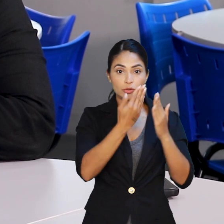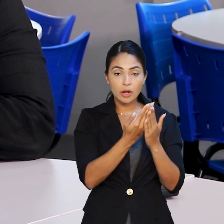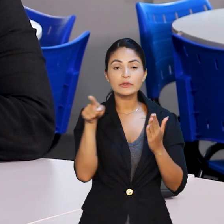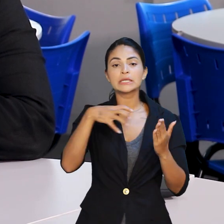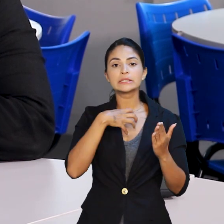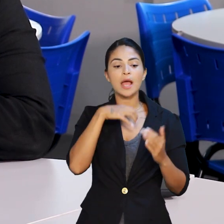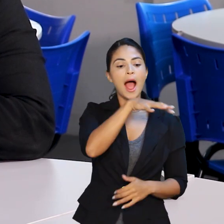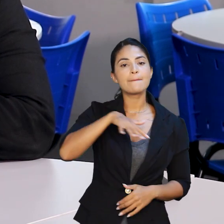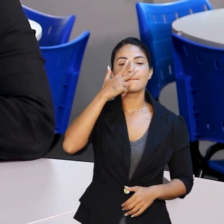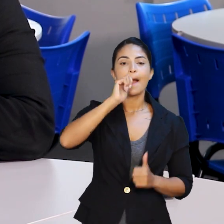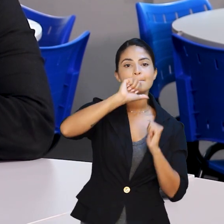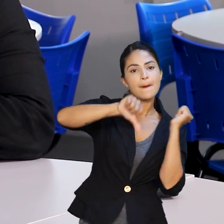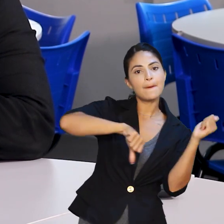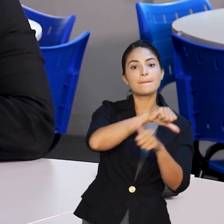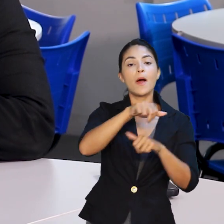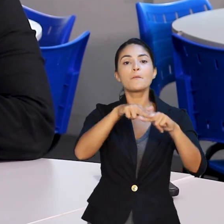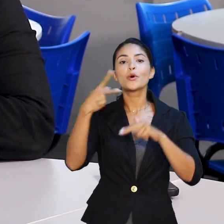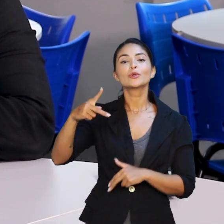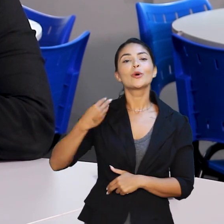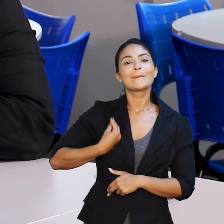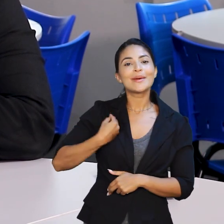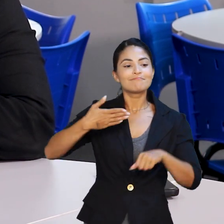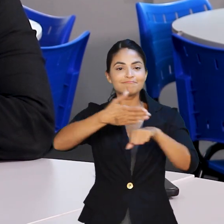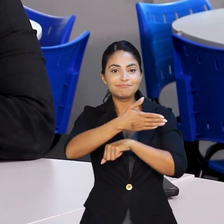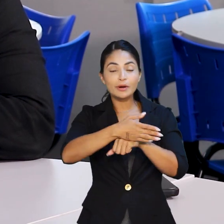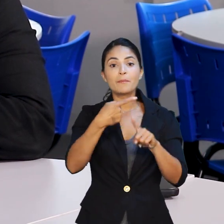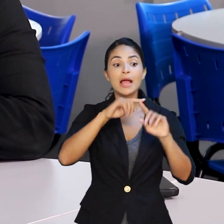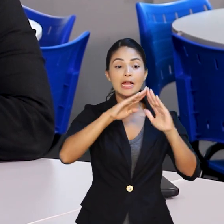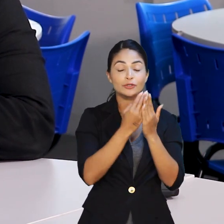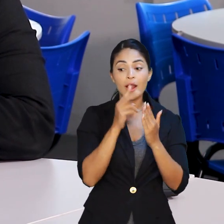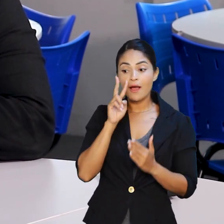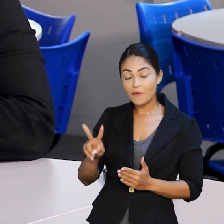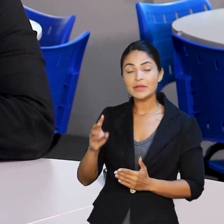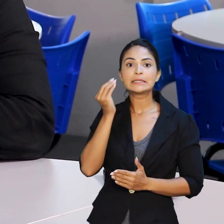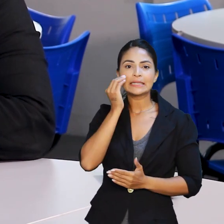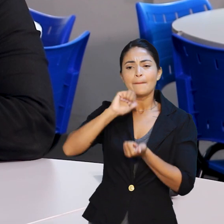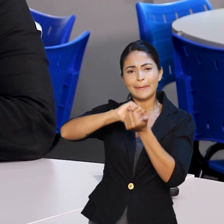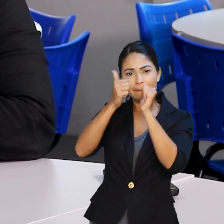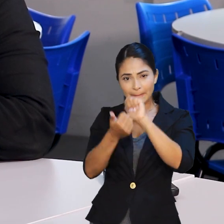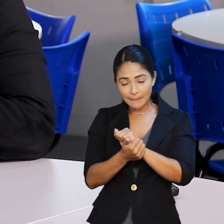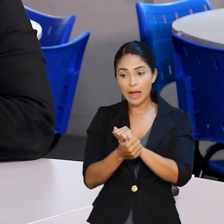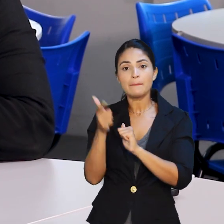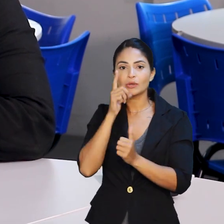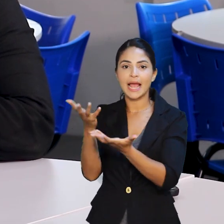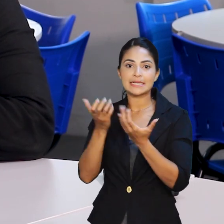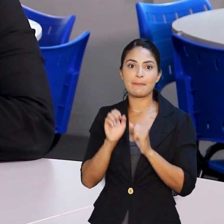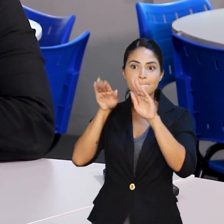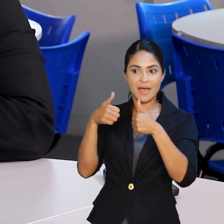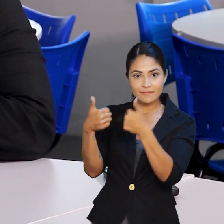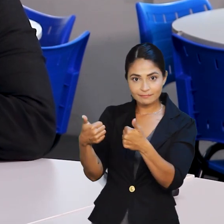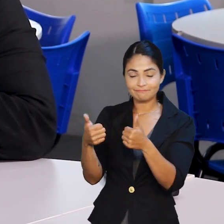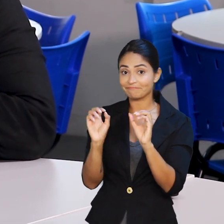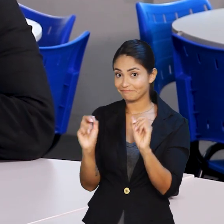os ambientes eram transformados com a sua presença, porque as escolas tentavam se adaptar e se adaptaram, né, para te receber e te